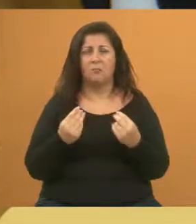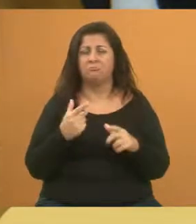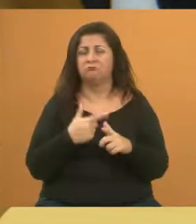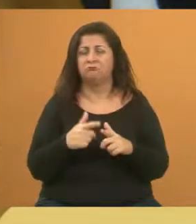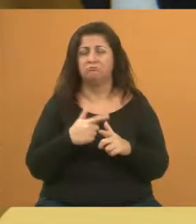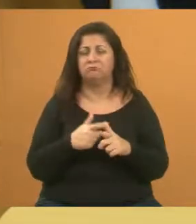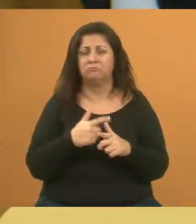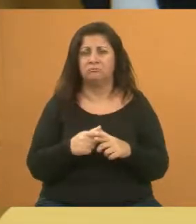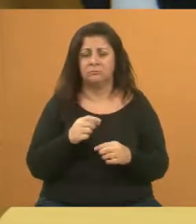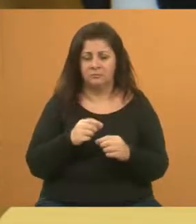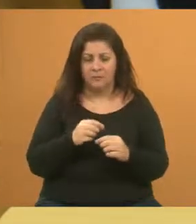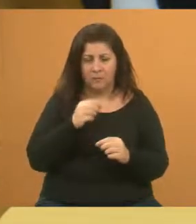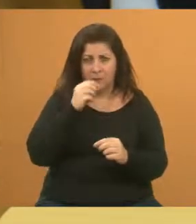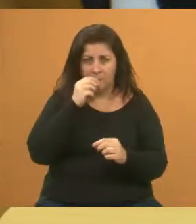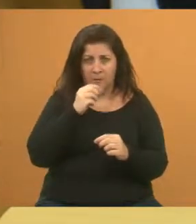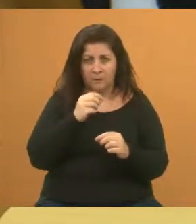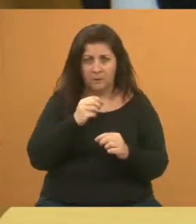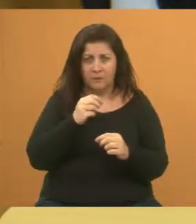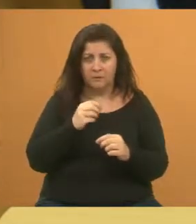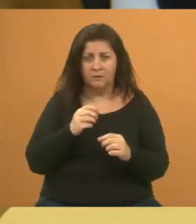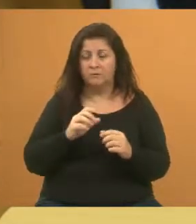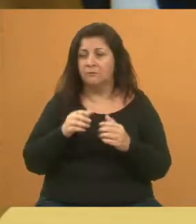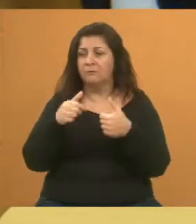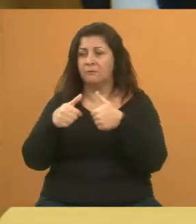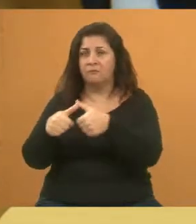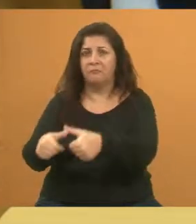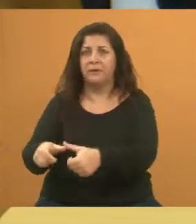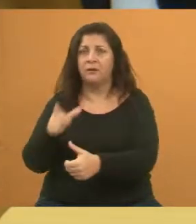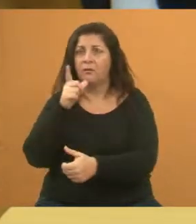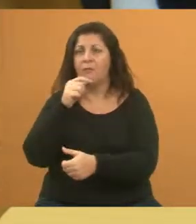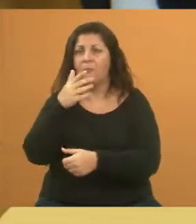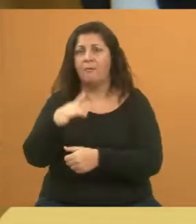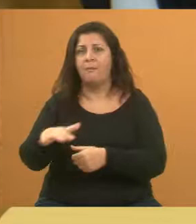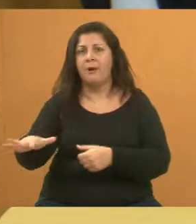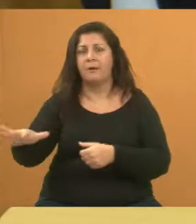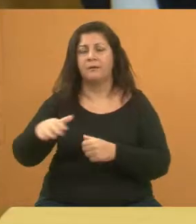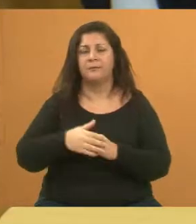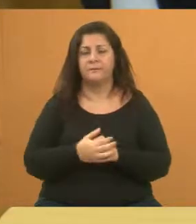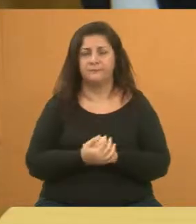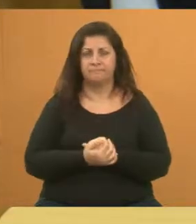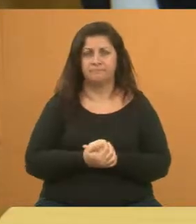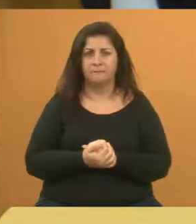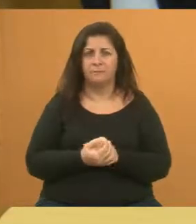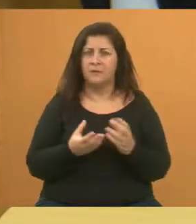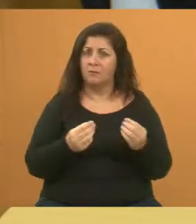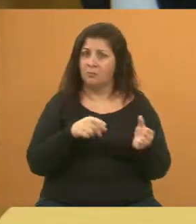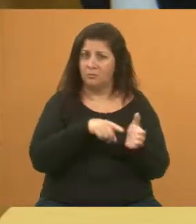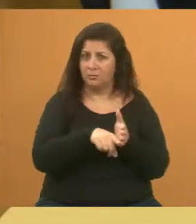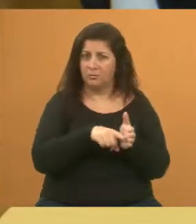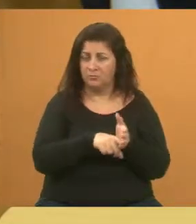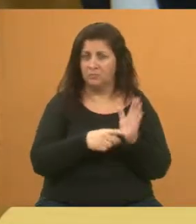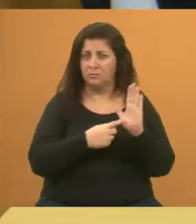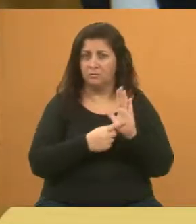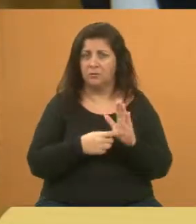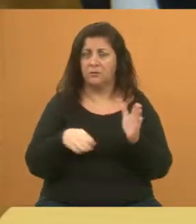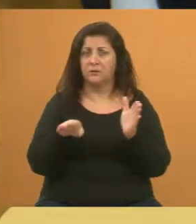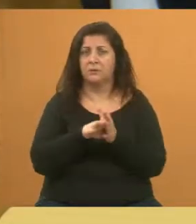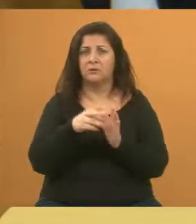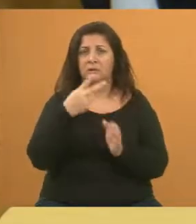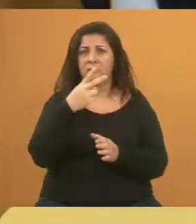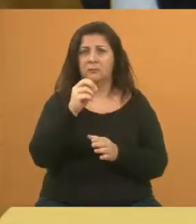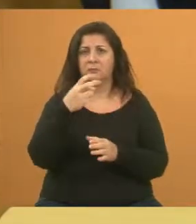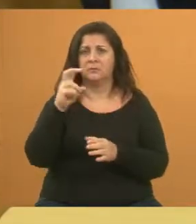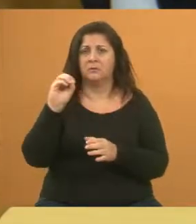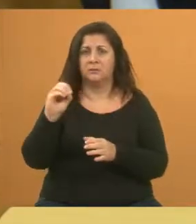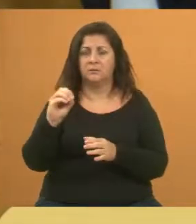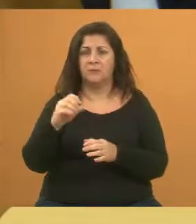diferentes, canudos frequentemente acabam no oceano. Sexto, estudos preveem que até 2050